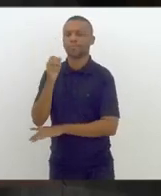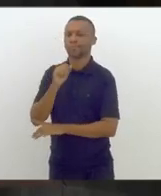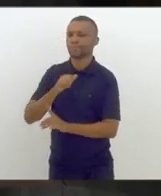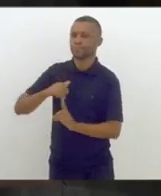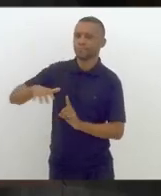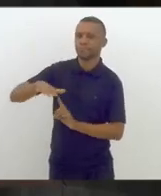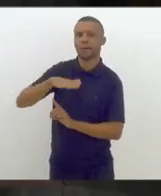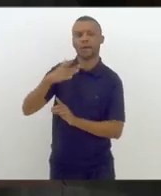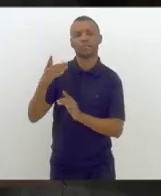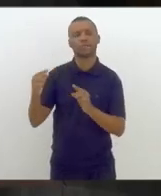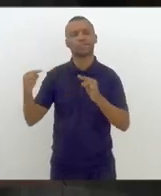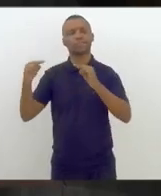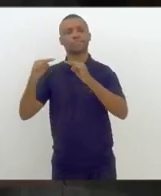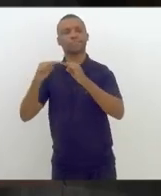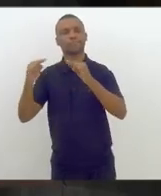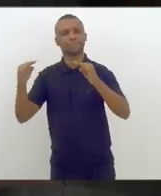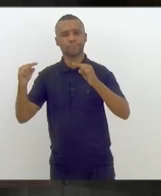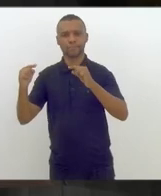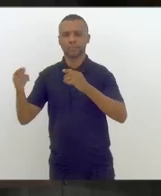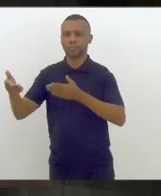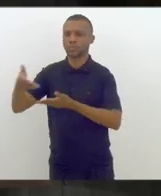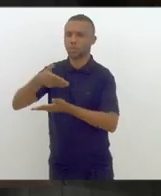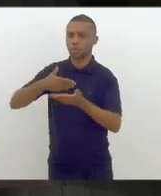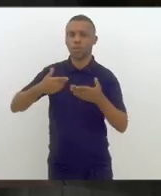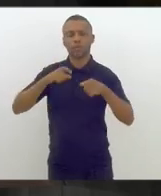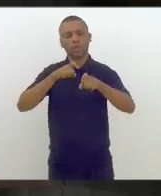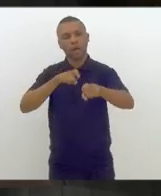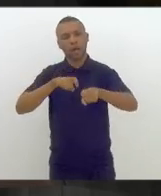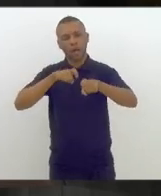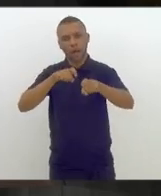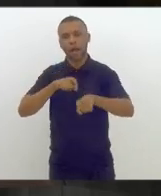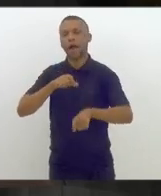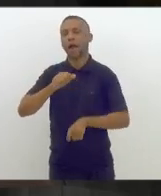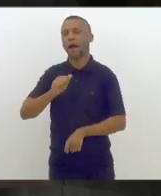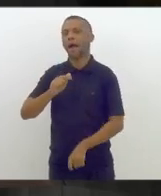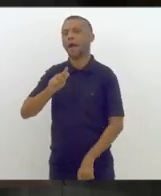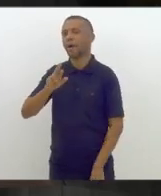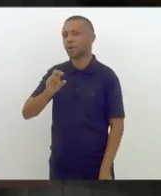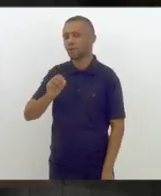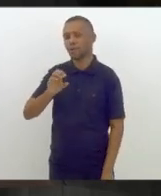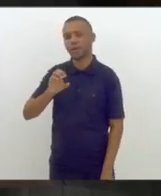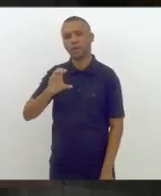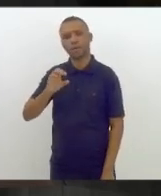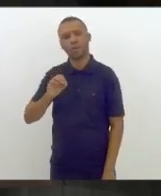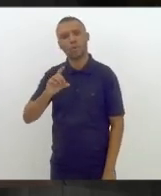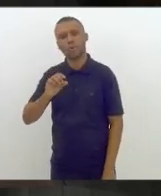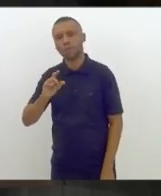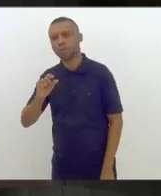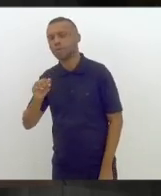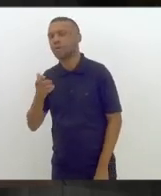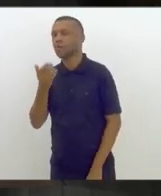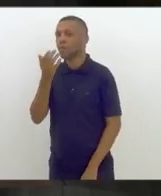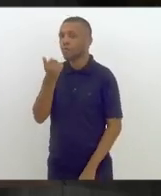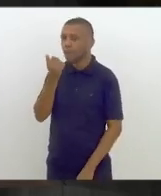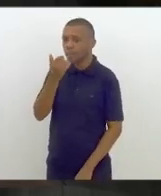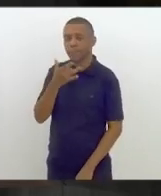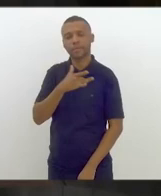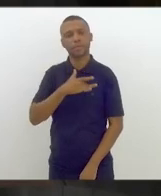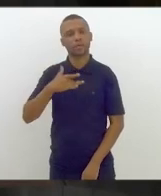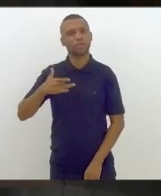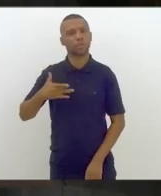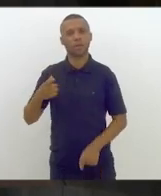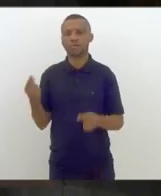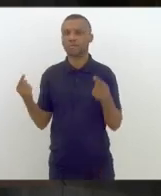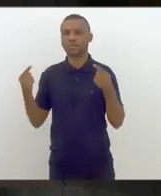mais equilibrados, na defesa da agroecologia, para que a gente tenha uma alimentação saudável. Temos um desafio já